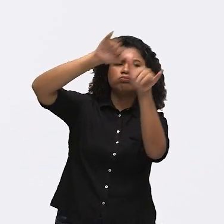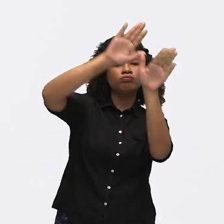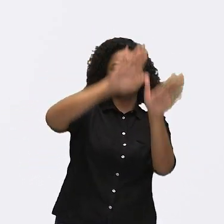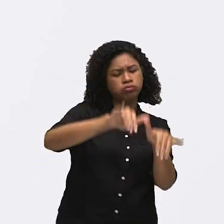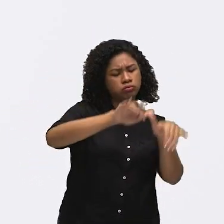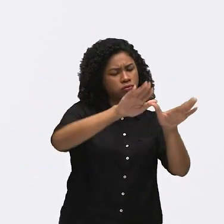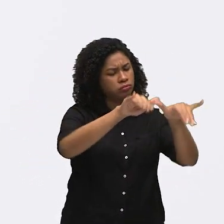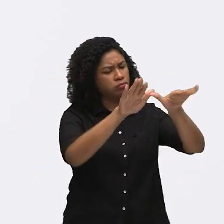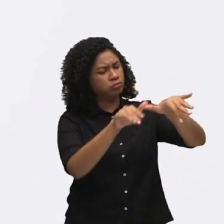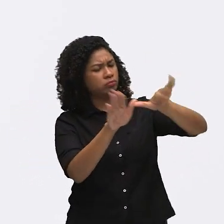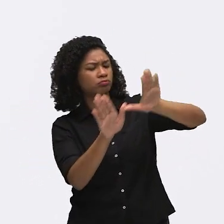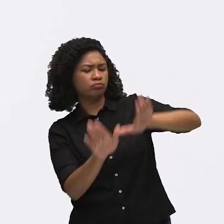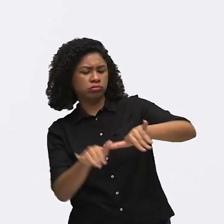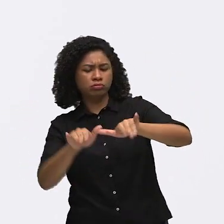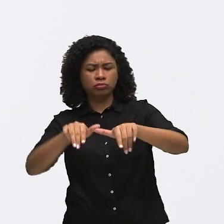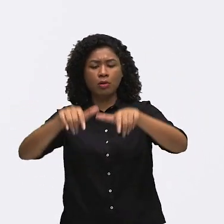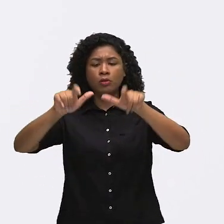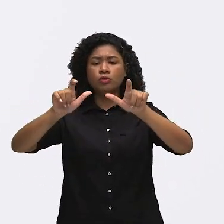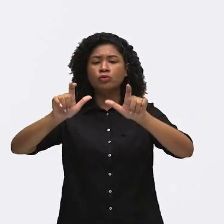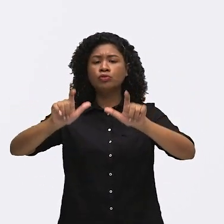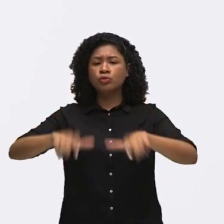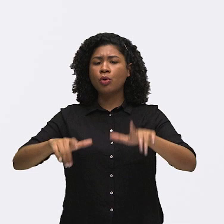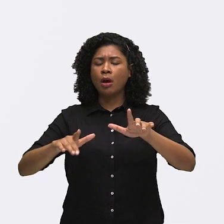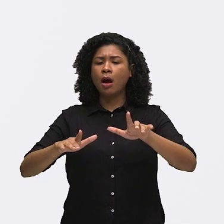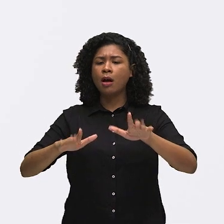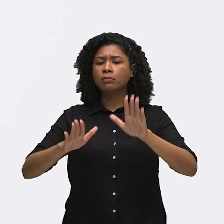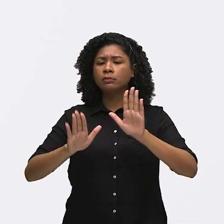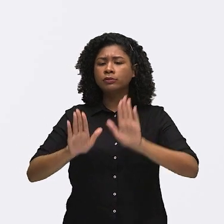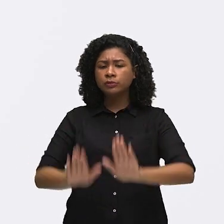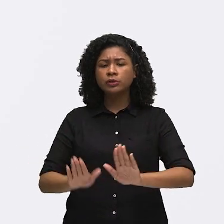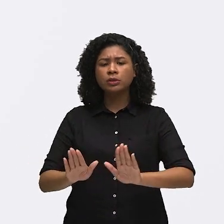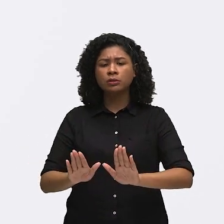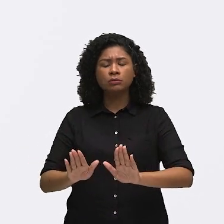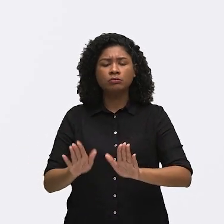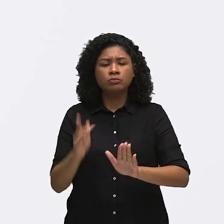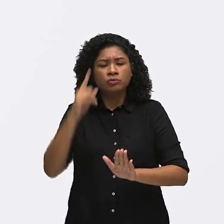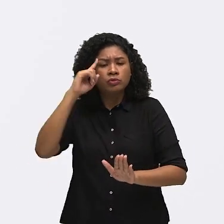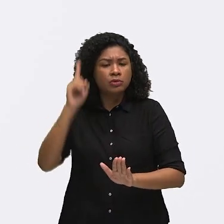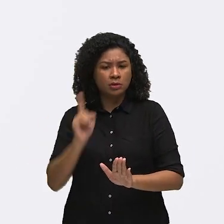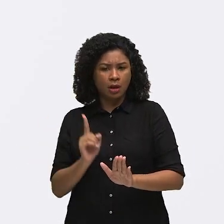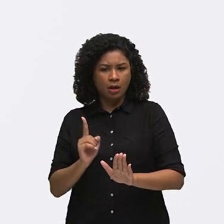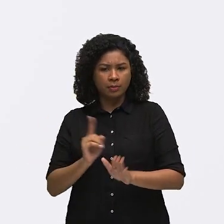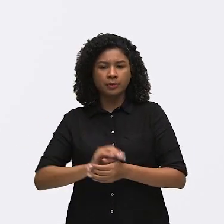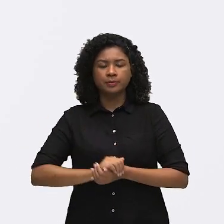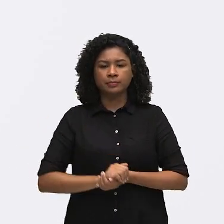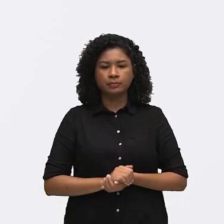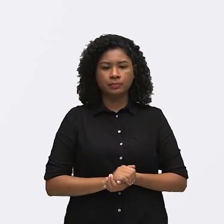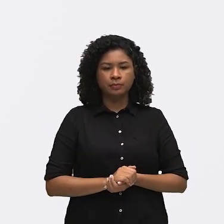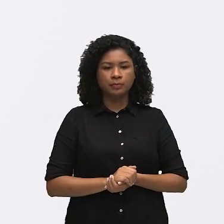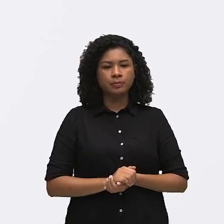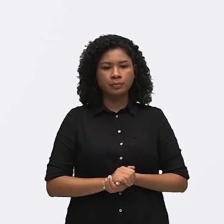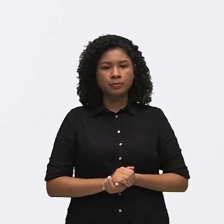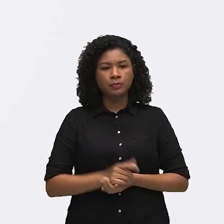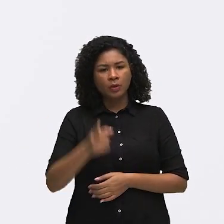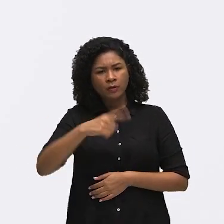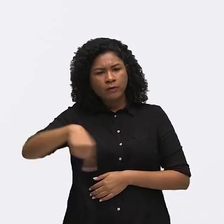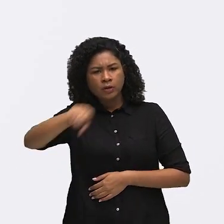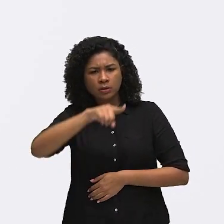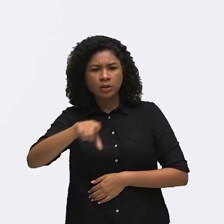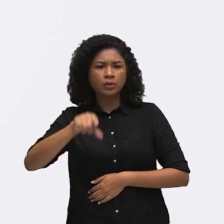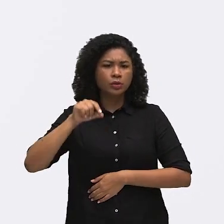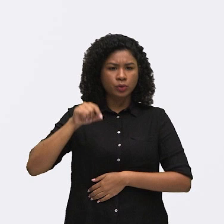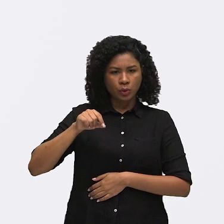aí. Vocês disseram para mim que predominantemente aí é letra D ou C. Letra D e C dizem para nós que isso